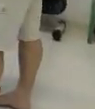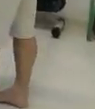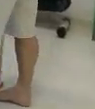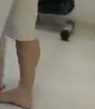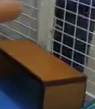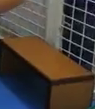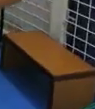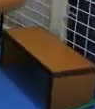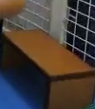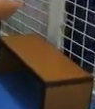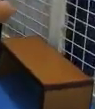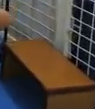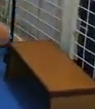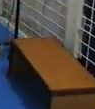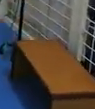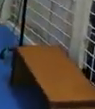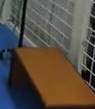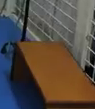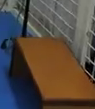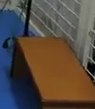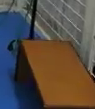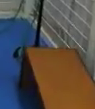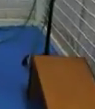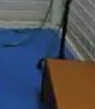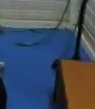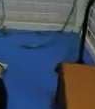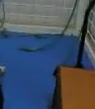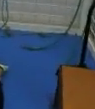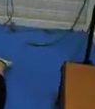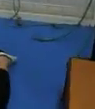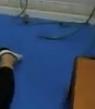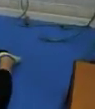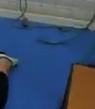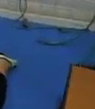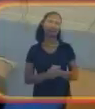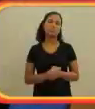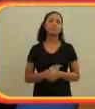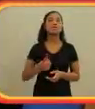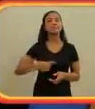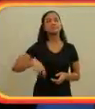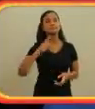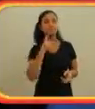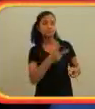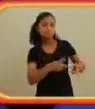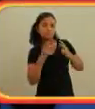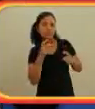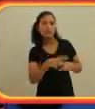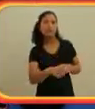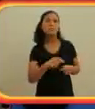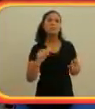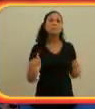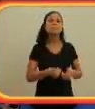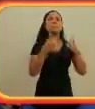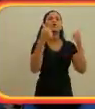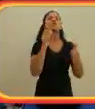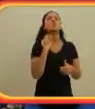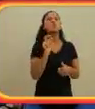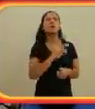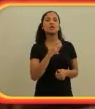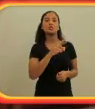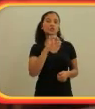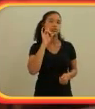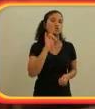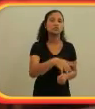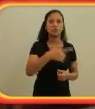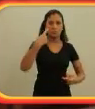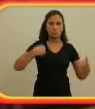em pé com as vestes do tratamento, auxiliado pelos pais e por Cecília. A gente percebe a melhora não